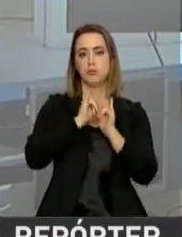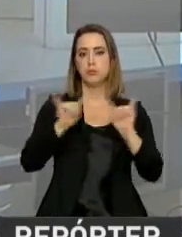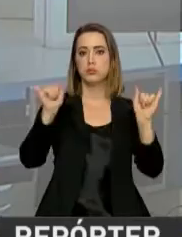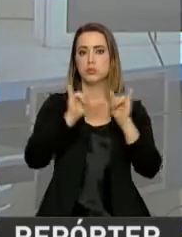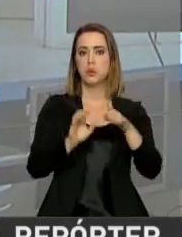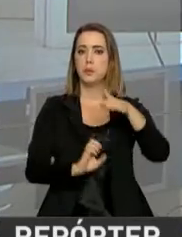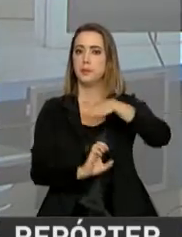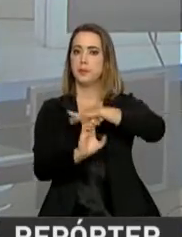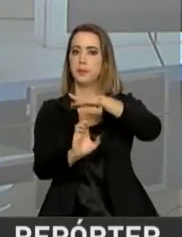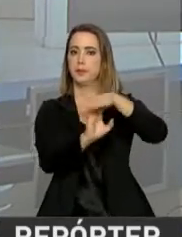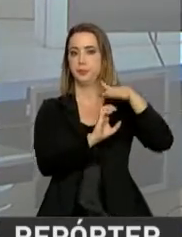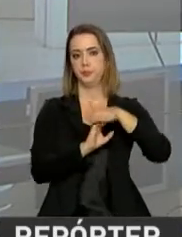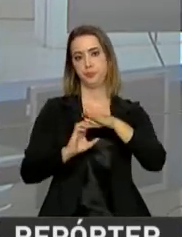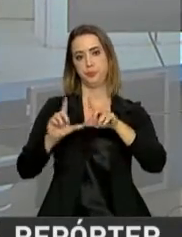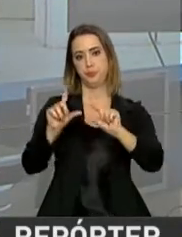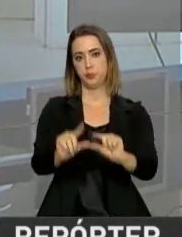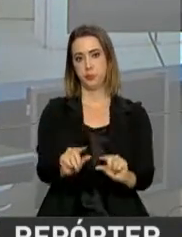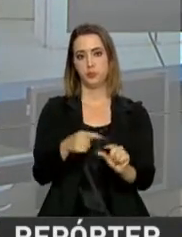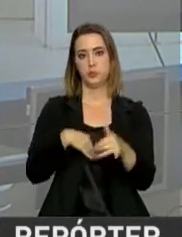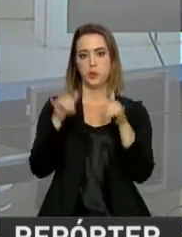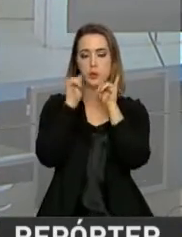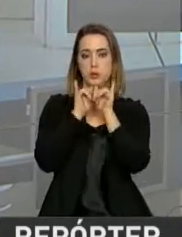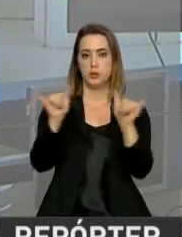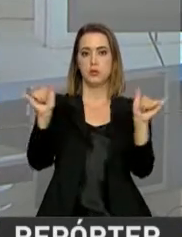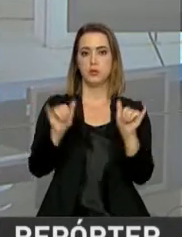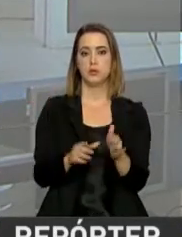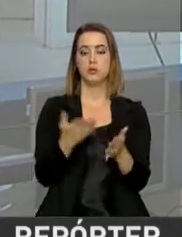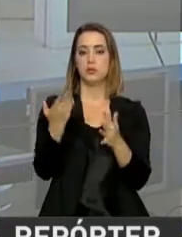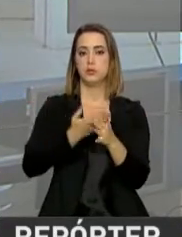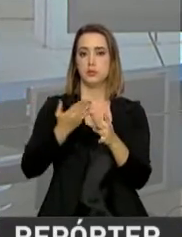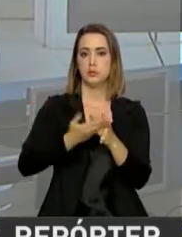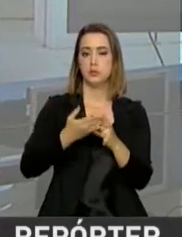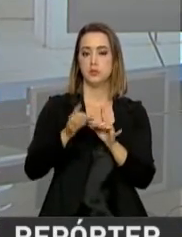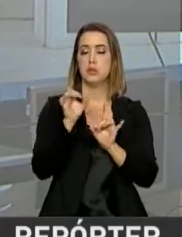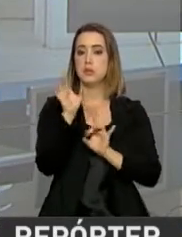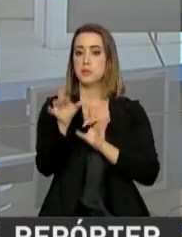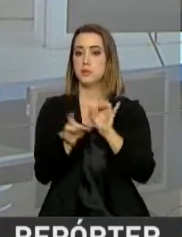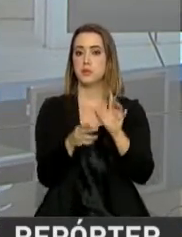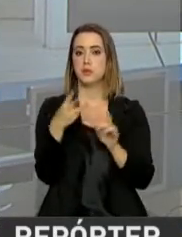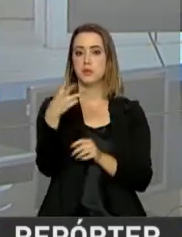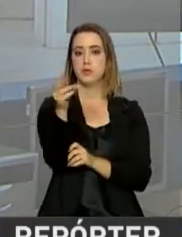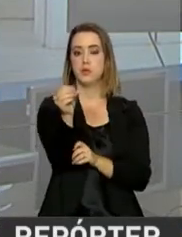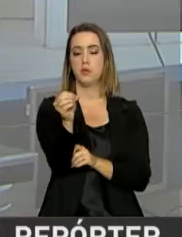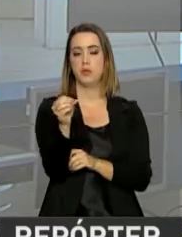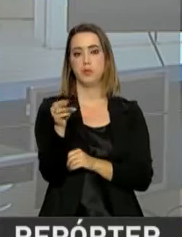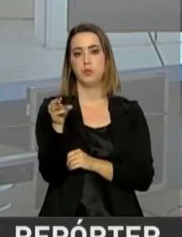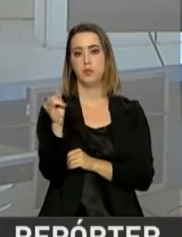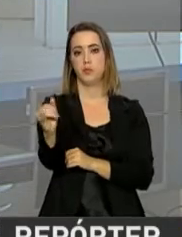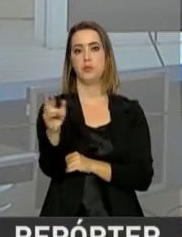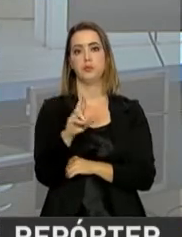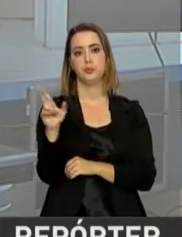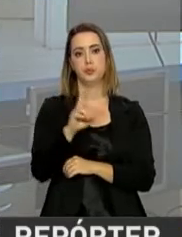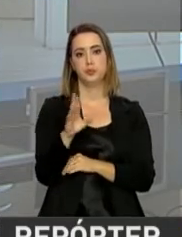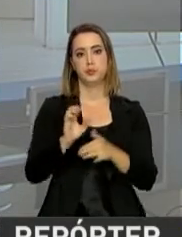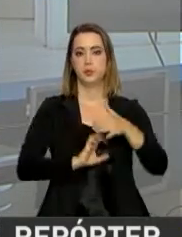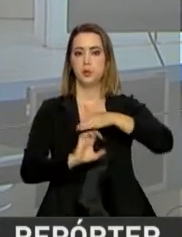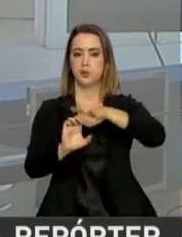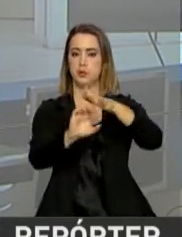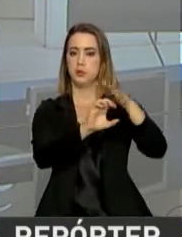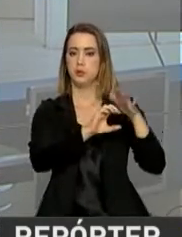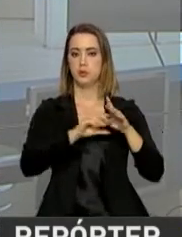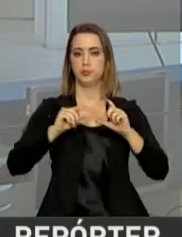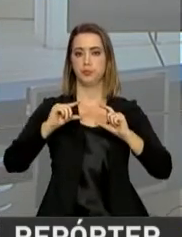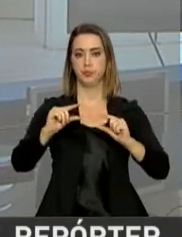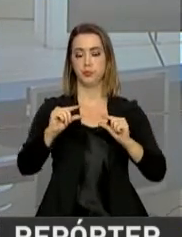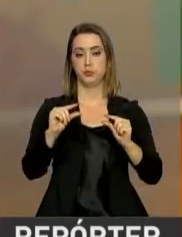pequenos empresários. Ele destacou o lançamento de uma linha de crédito exclusiva de 30 bilhões de reais para os microempreendedores.